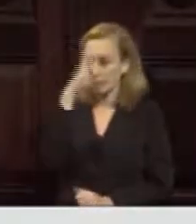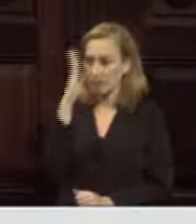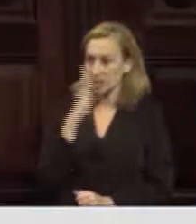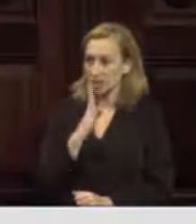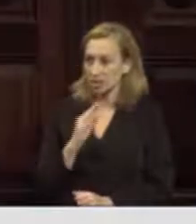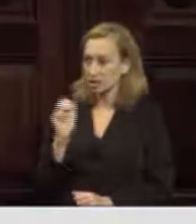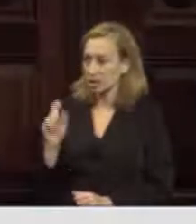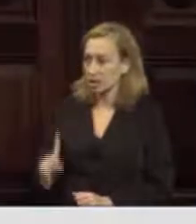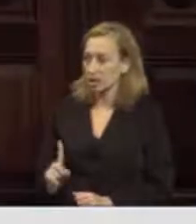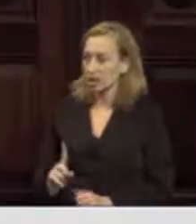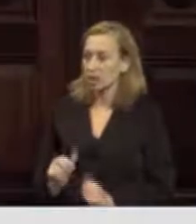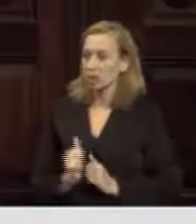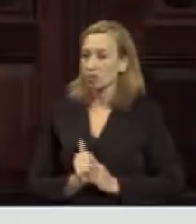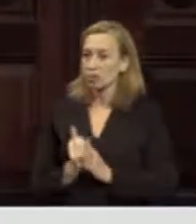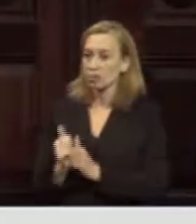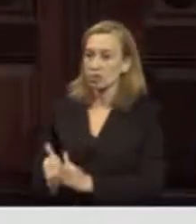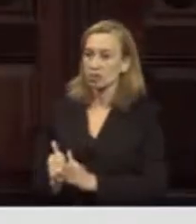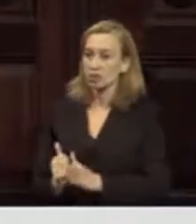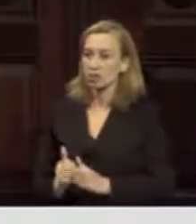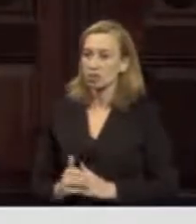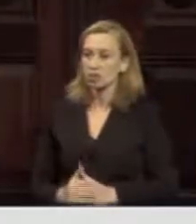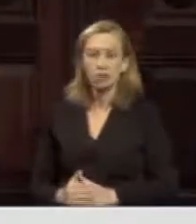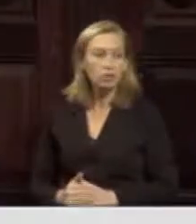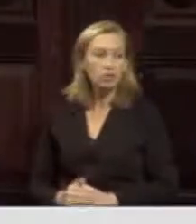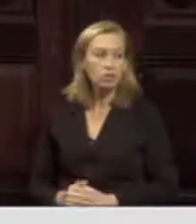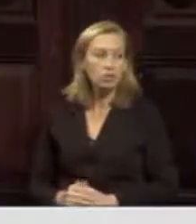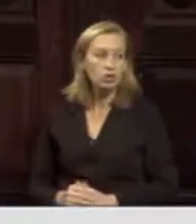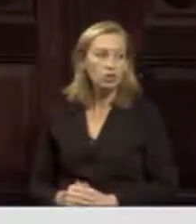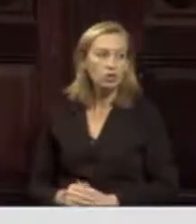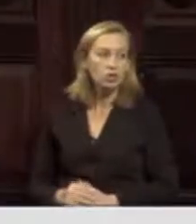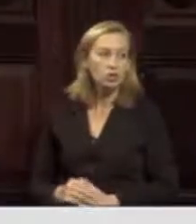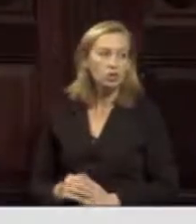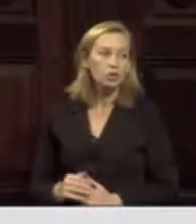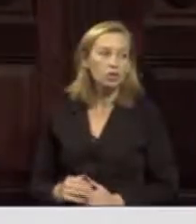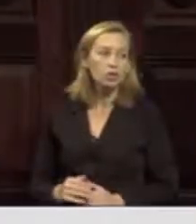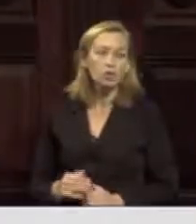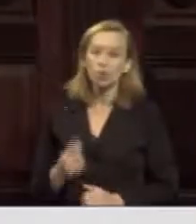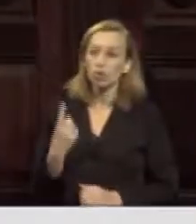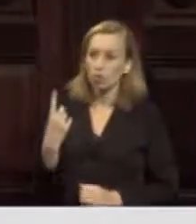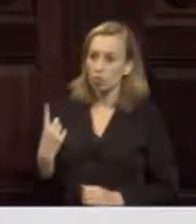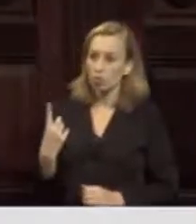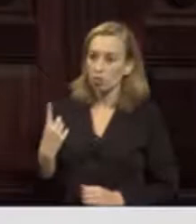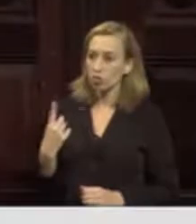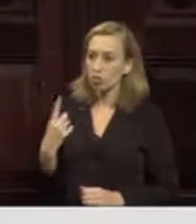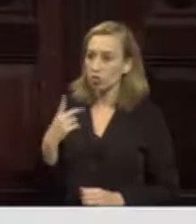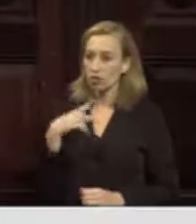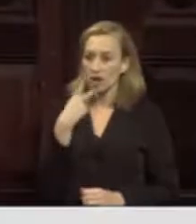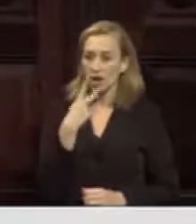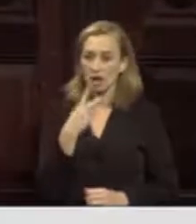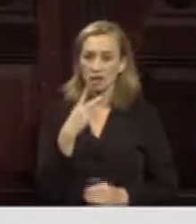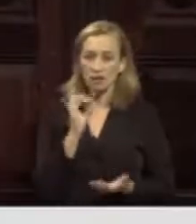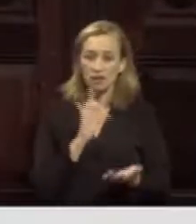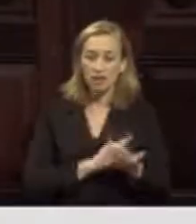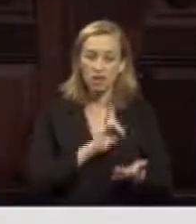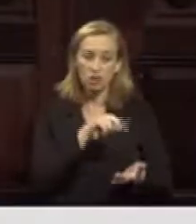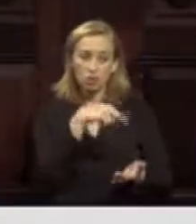conduzido por causas próprias, um ofendendo o outro, na verdade, um dizendo a verdade sobre o